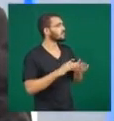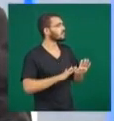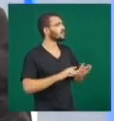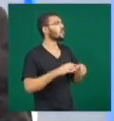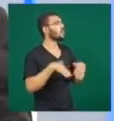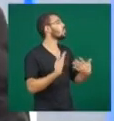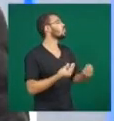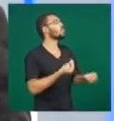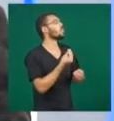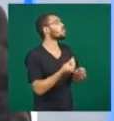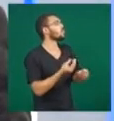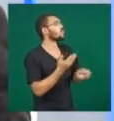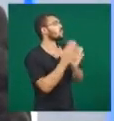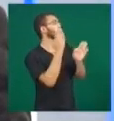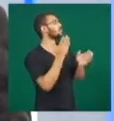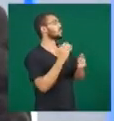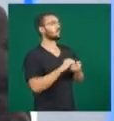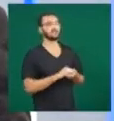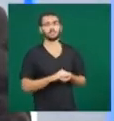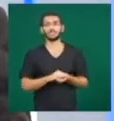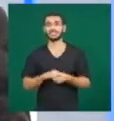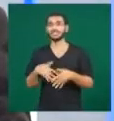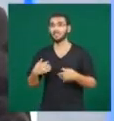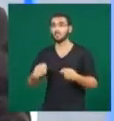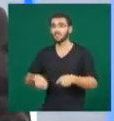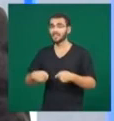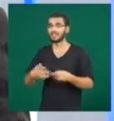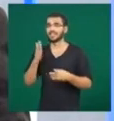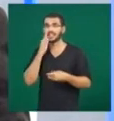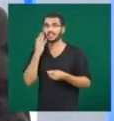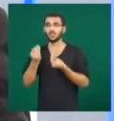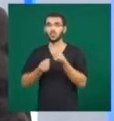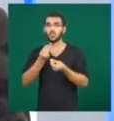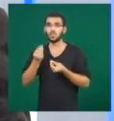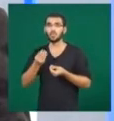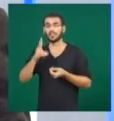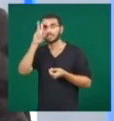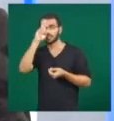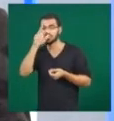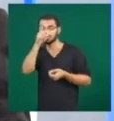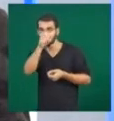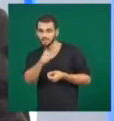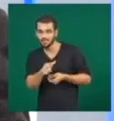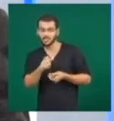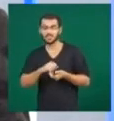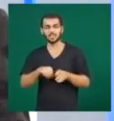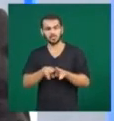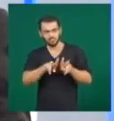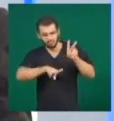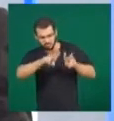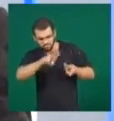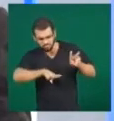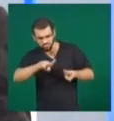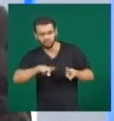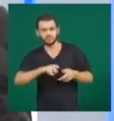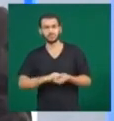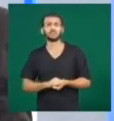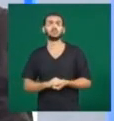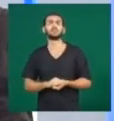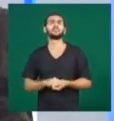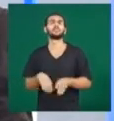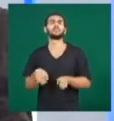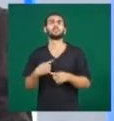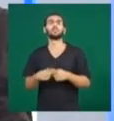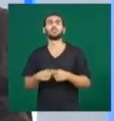para o diagnóstico, sem dúvida alguma, é a história clínica bem feita e o exame físico do profissional. Ali é